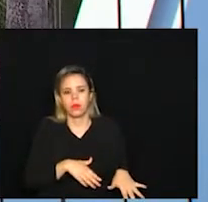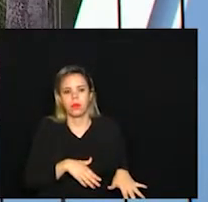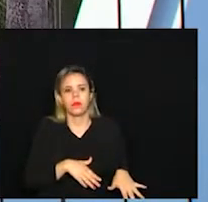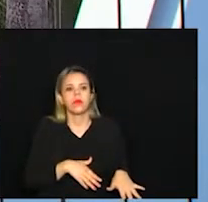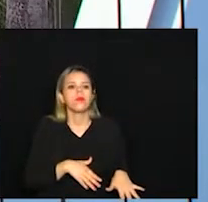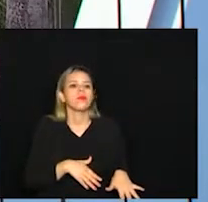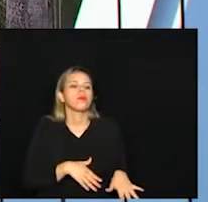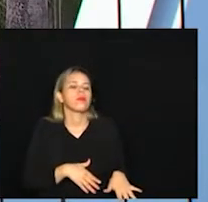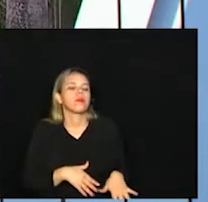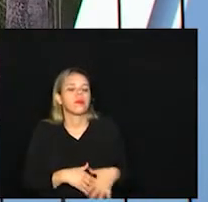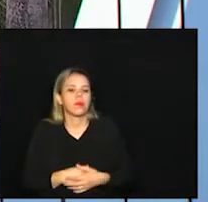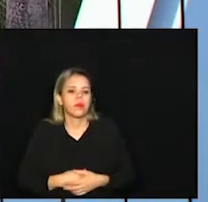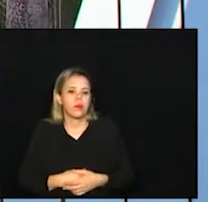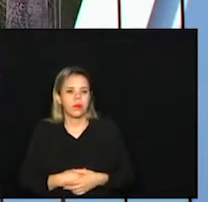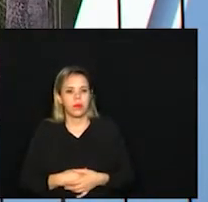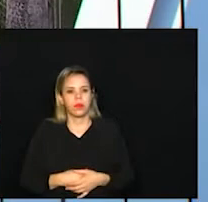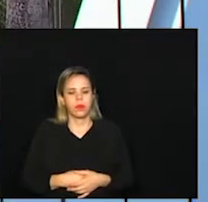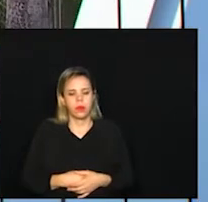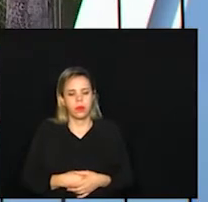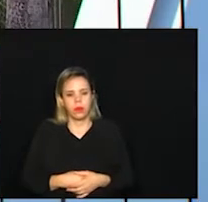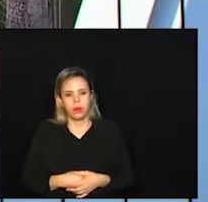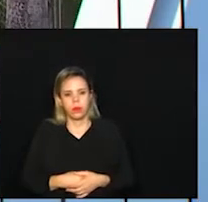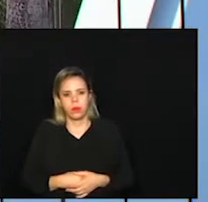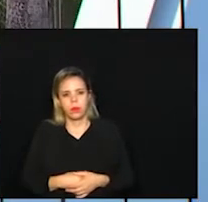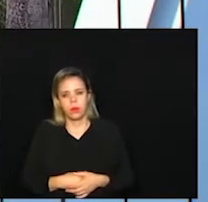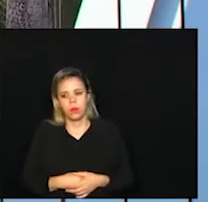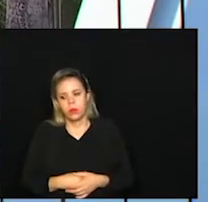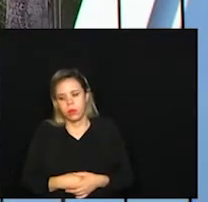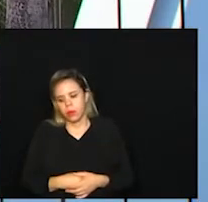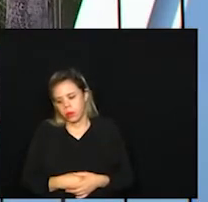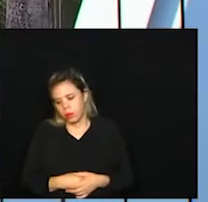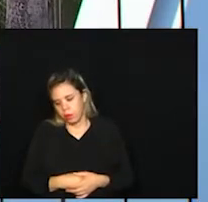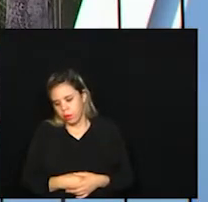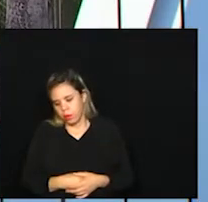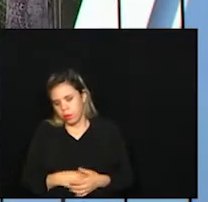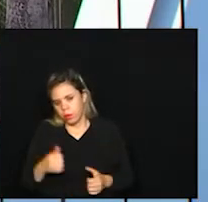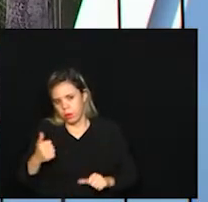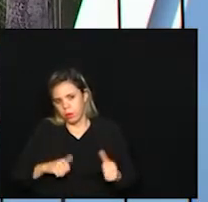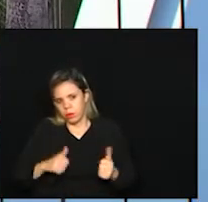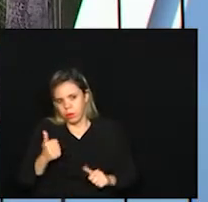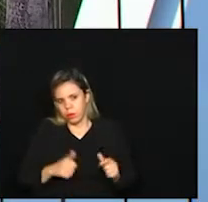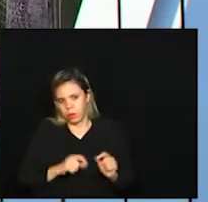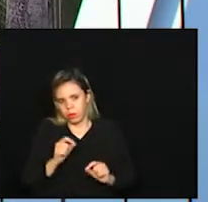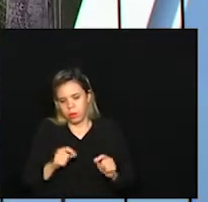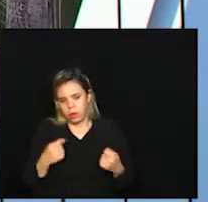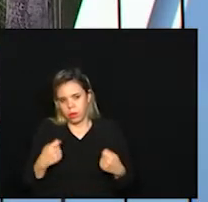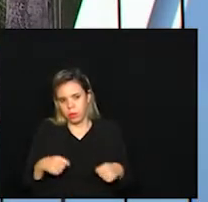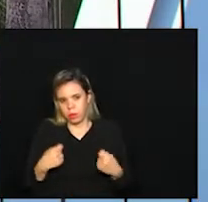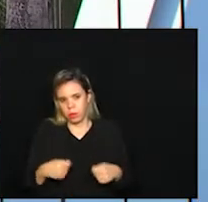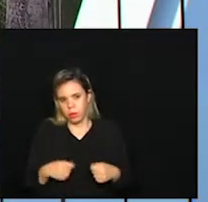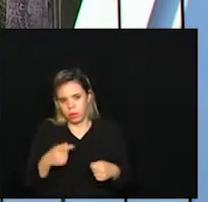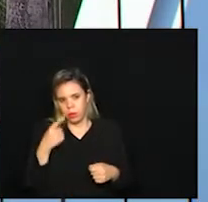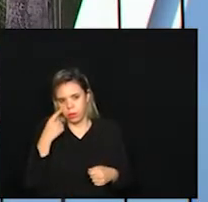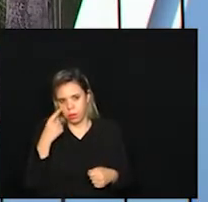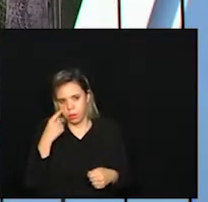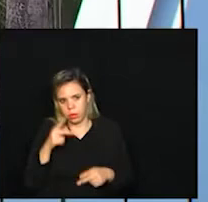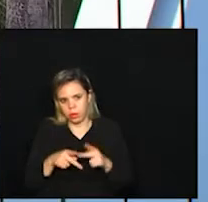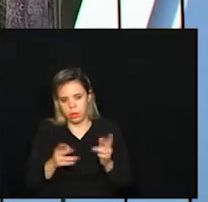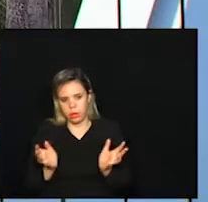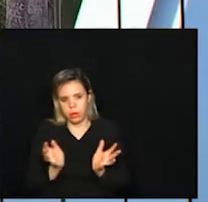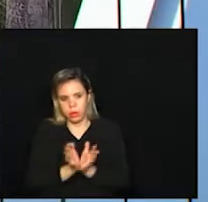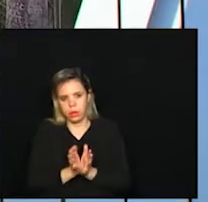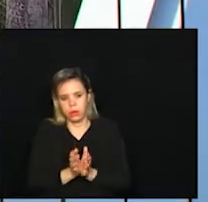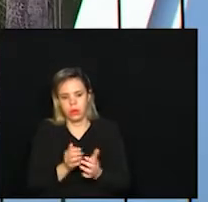tema será pautado Além disso nós avaliamos que é preciso ouvir a comunidade